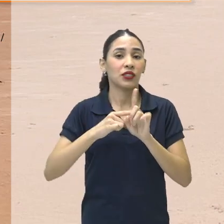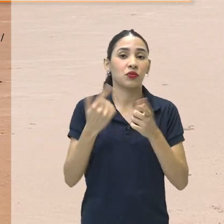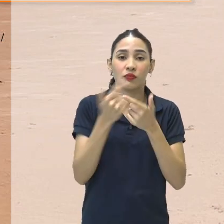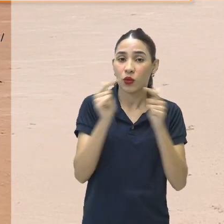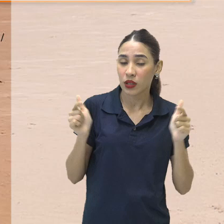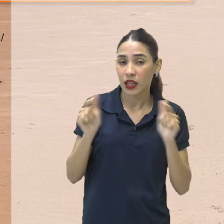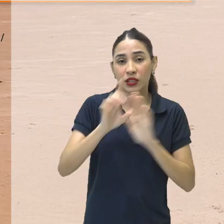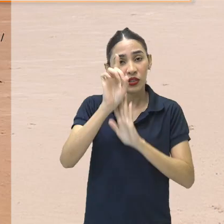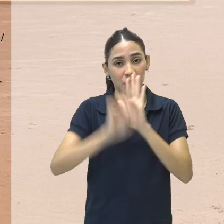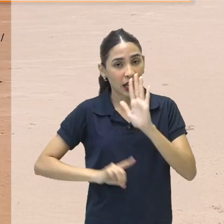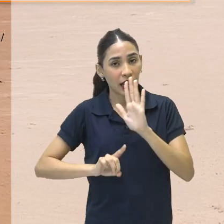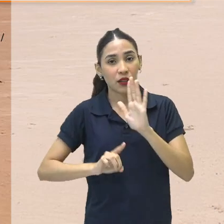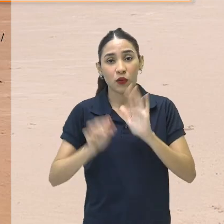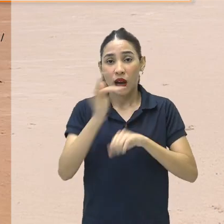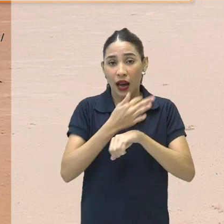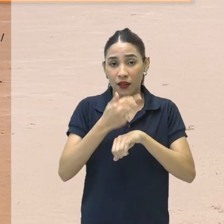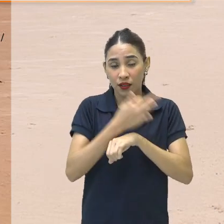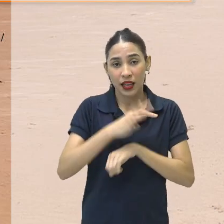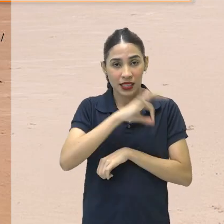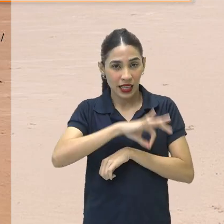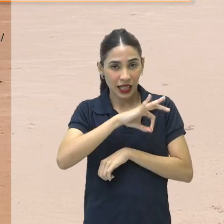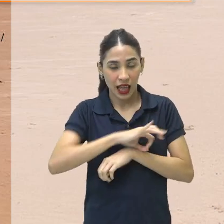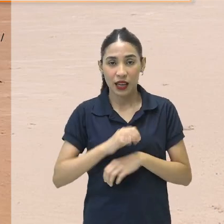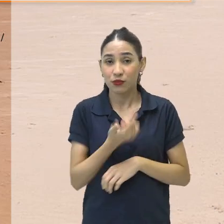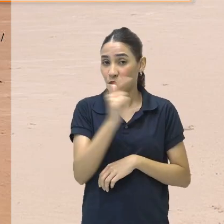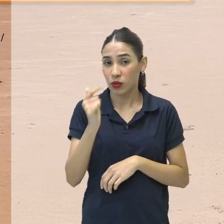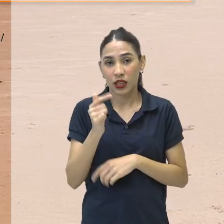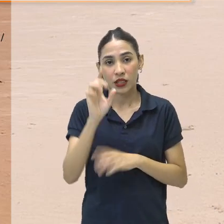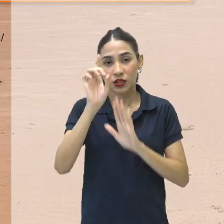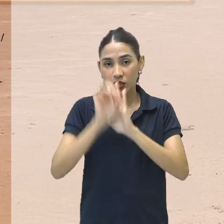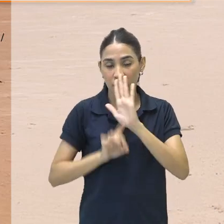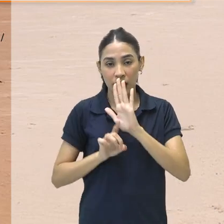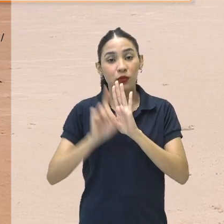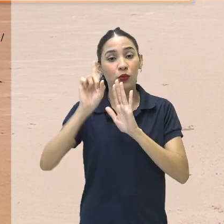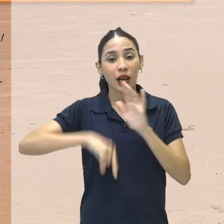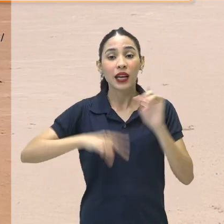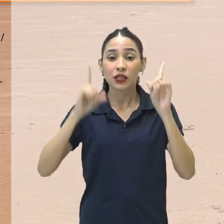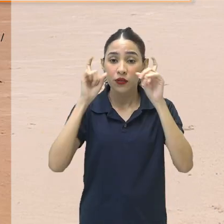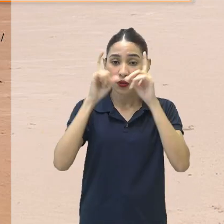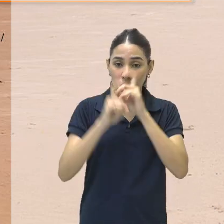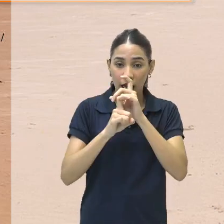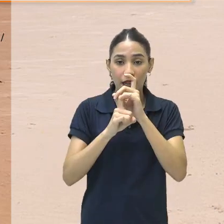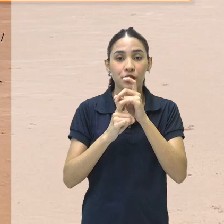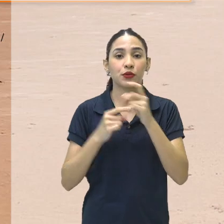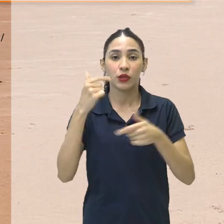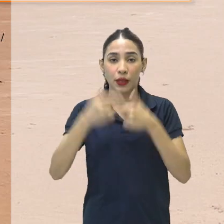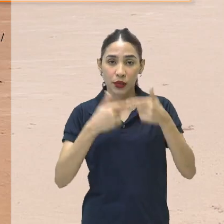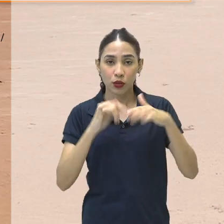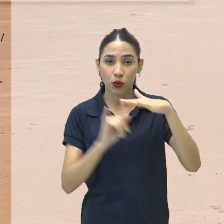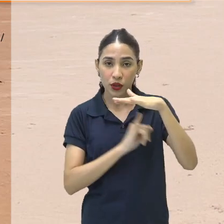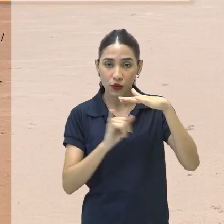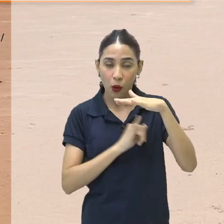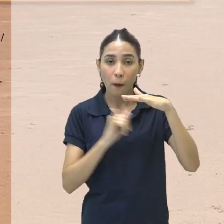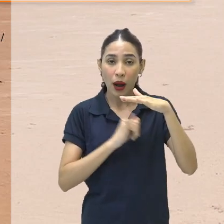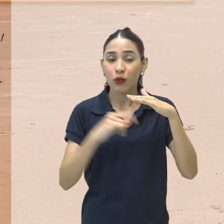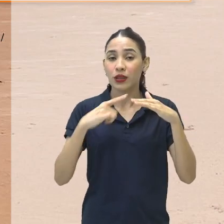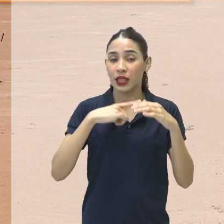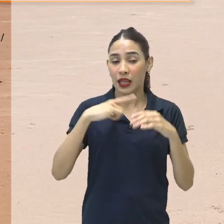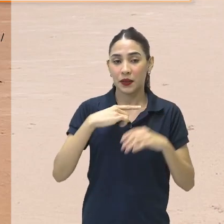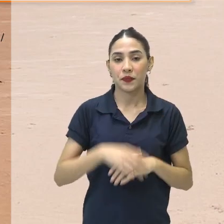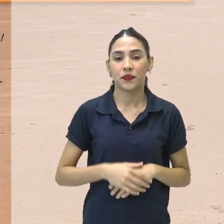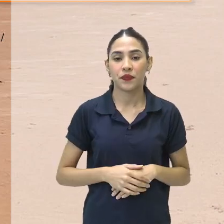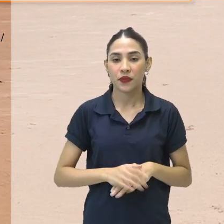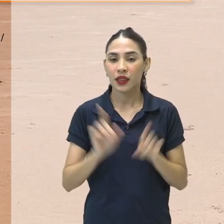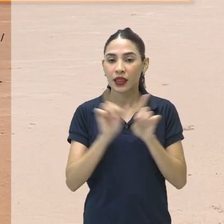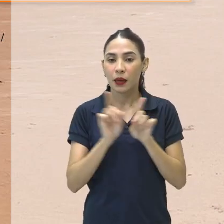tem direito a férias remuneradas, né? Então, esses são desafios que o trabalhador informal ele enfrenta,